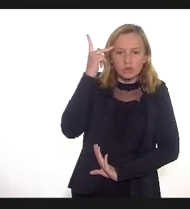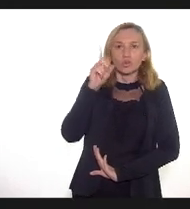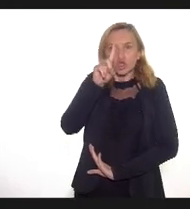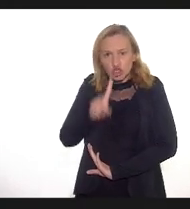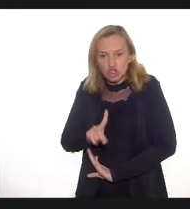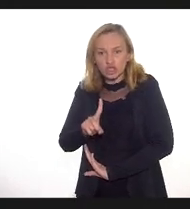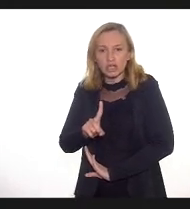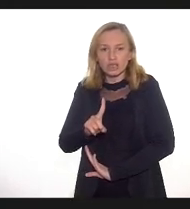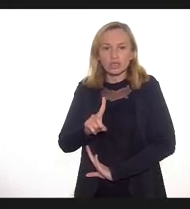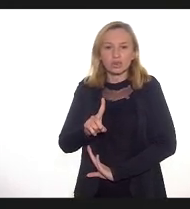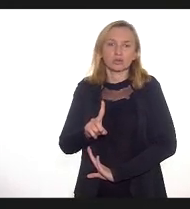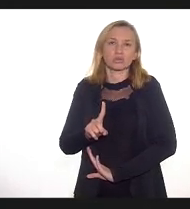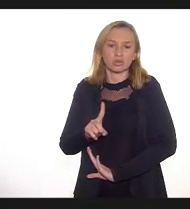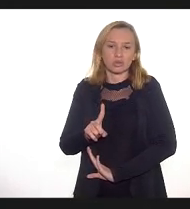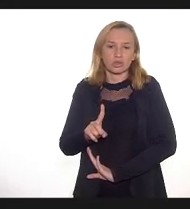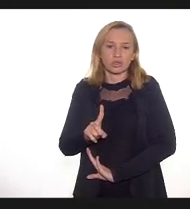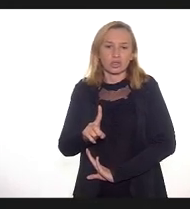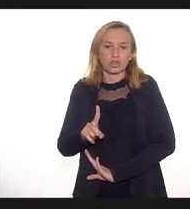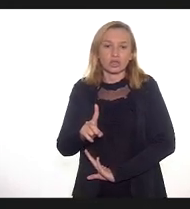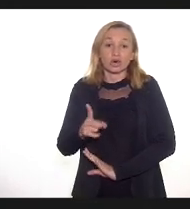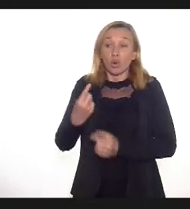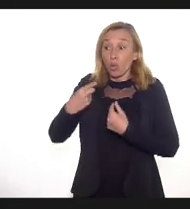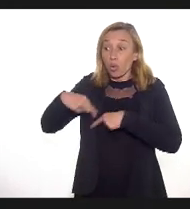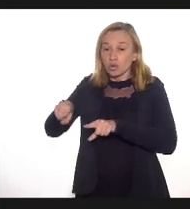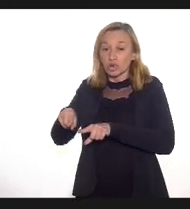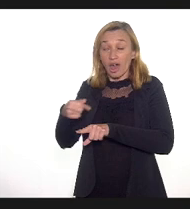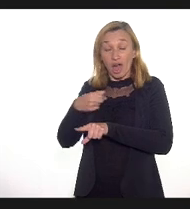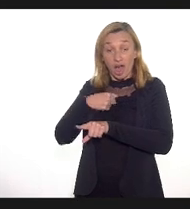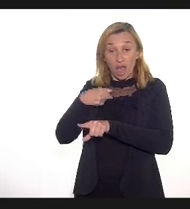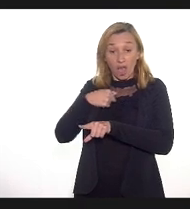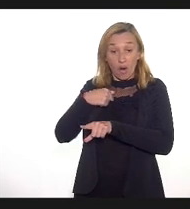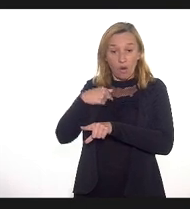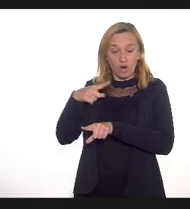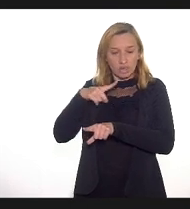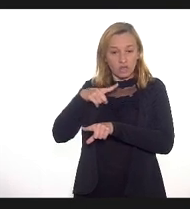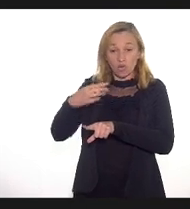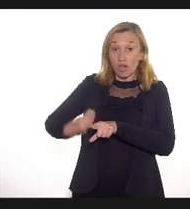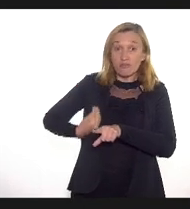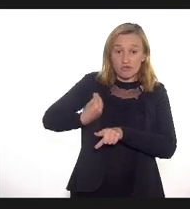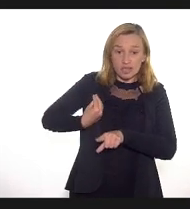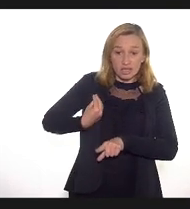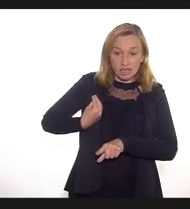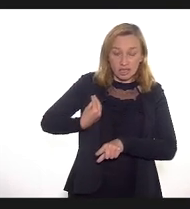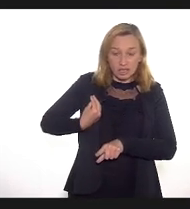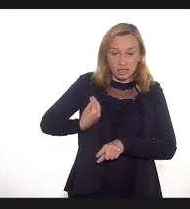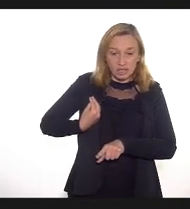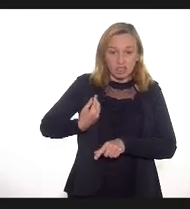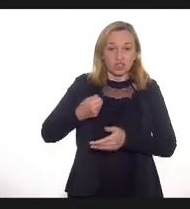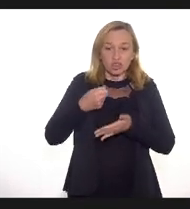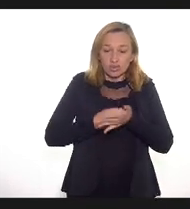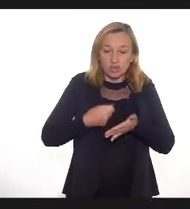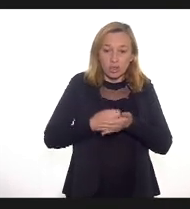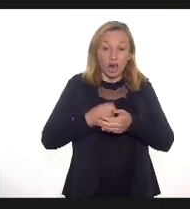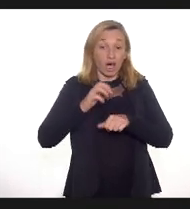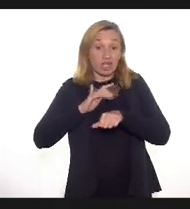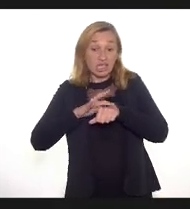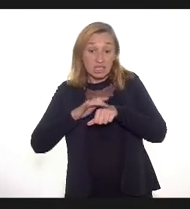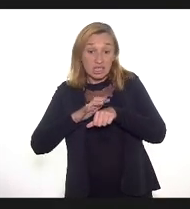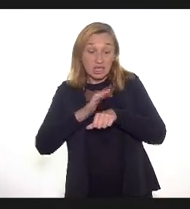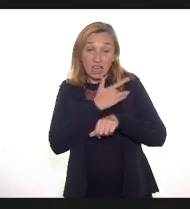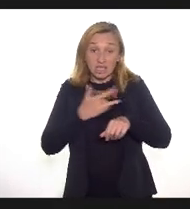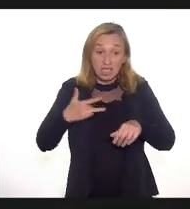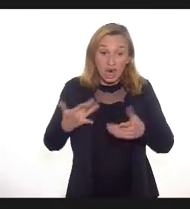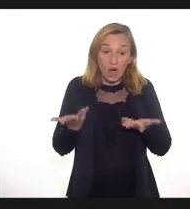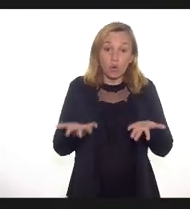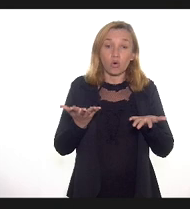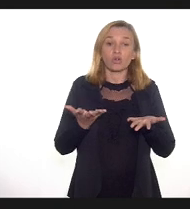das pessoas com deficiência, ser contrário, logo eu, que tenho uma vida muito dedicada à saúde, procurador do